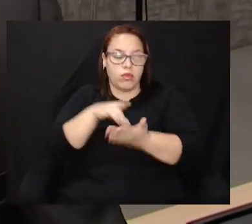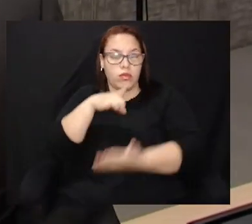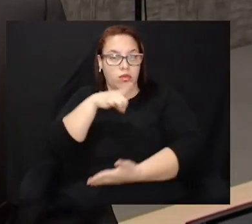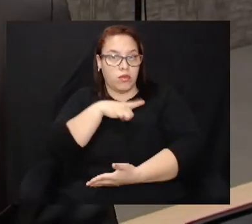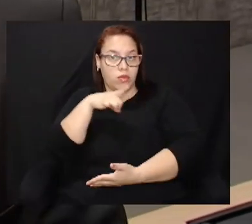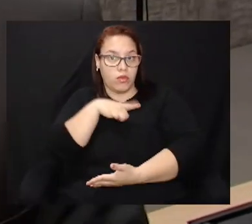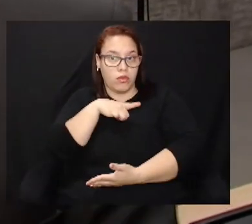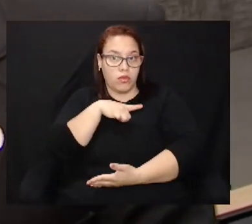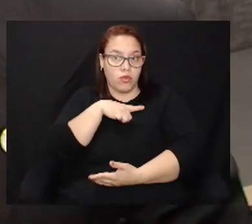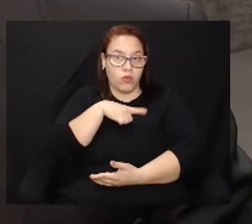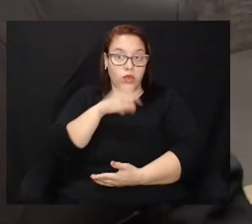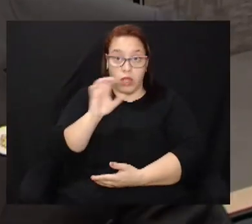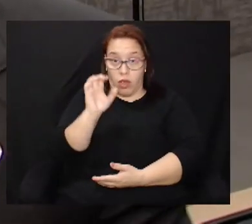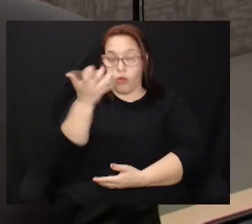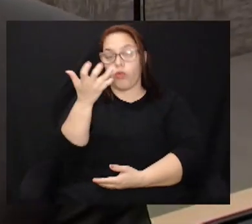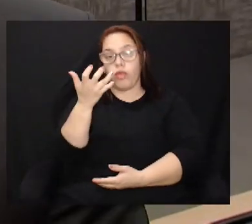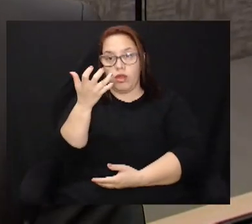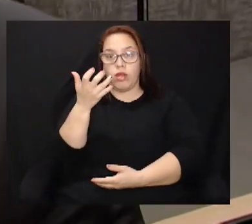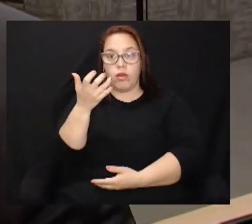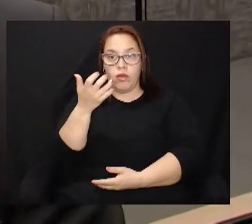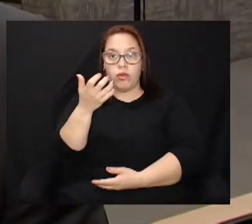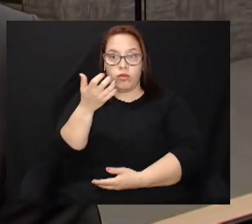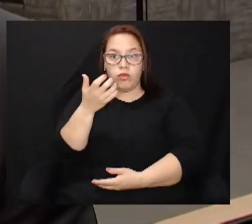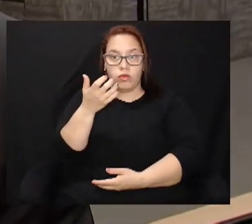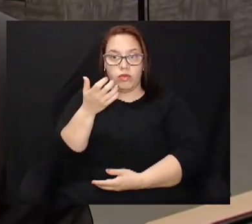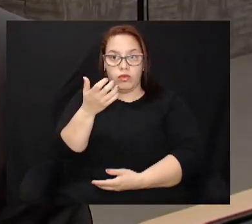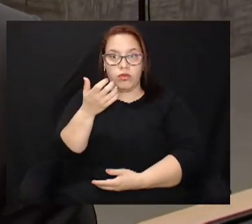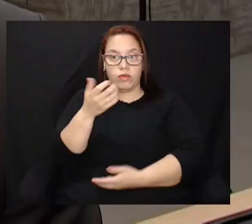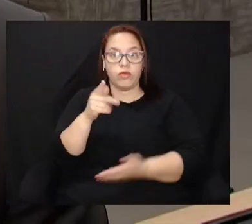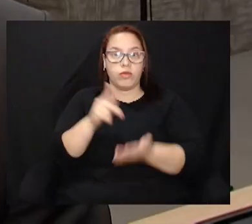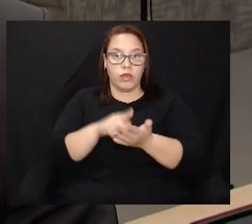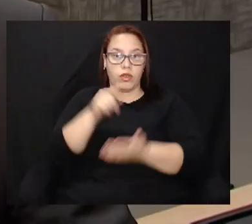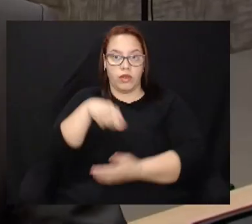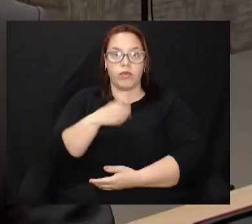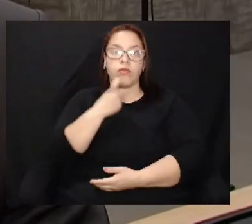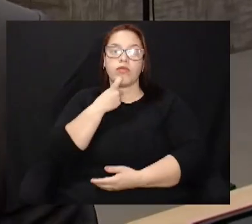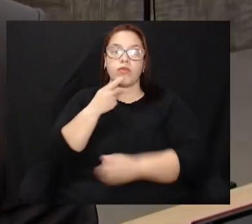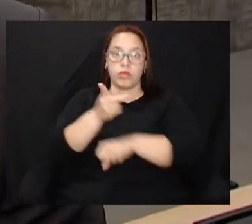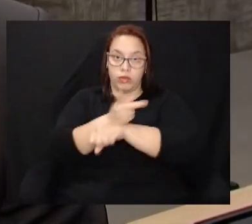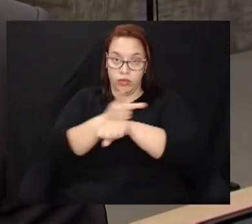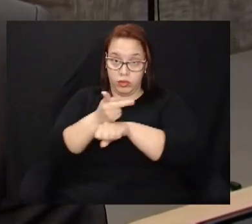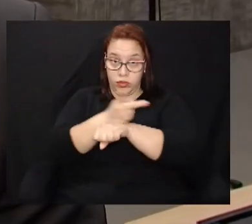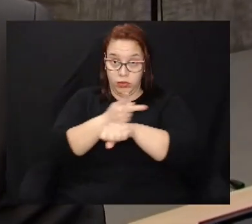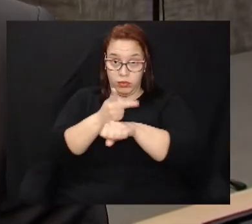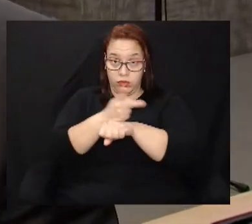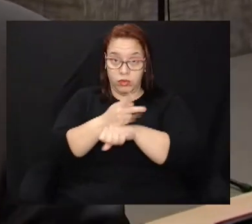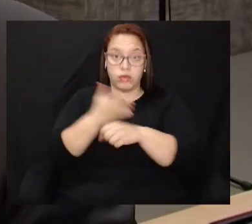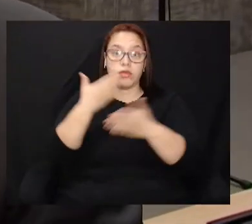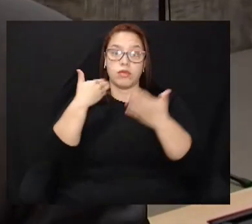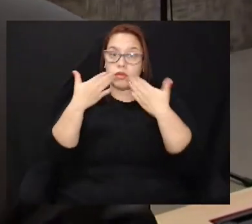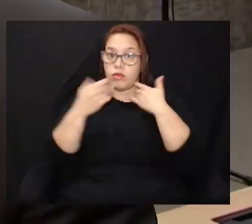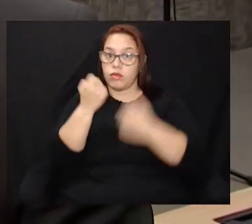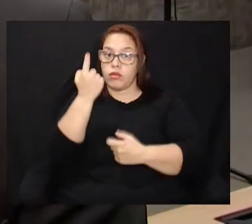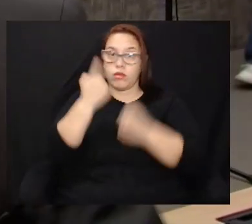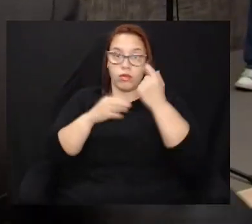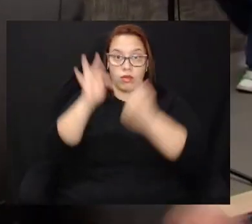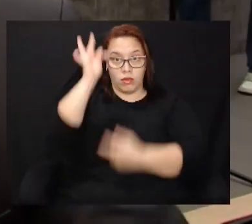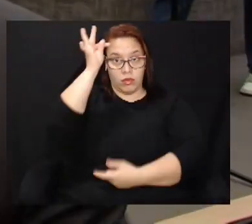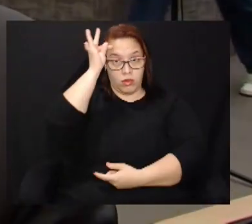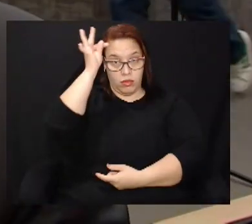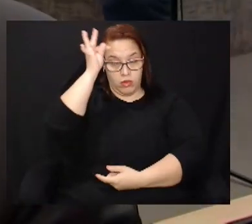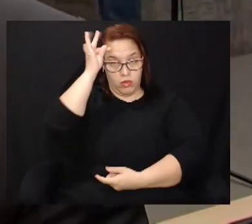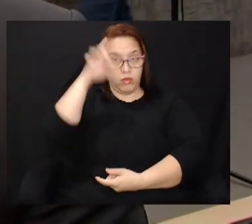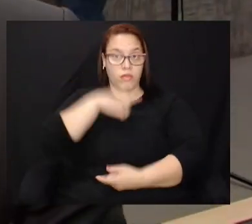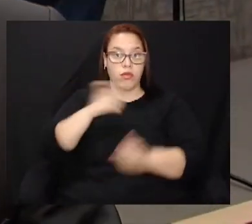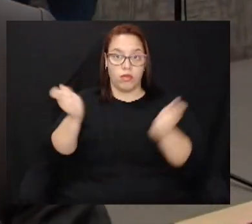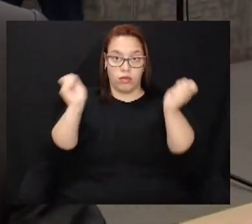seja efetivo e eficaz aqui na cidade de Campinas. Então conversamos com alguns técnicos se realmente existe essa possibilidade e